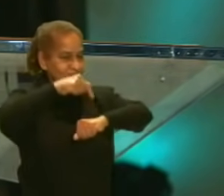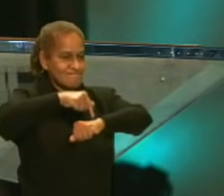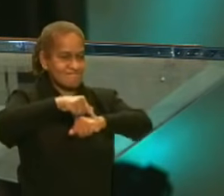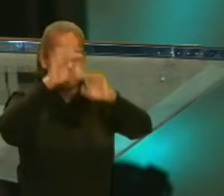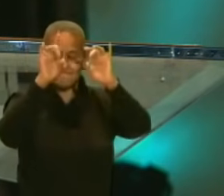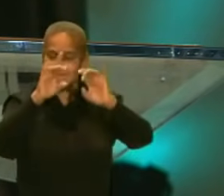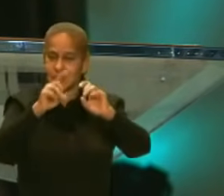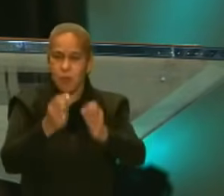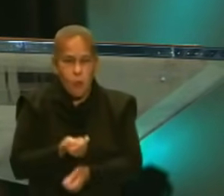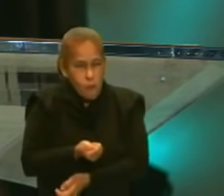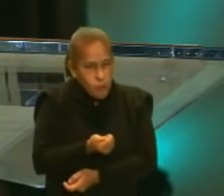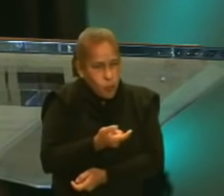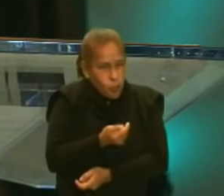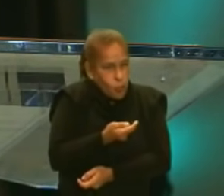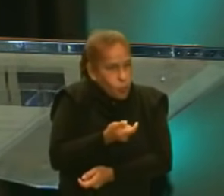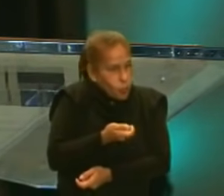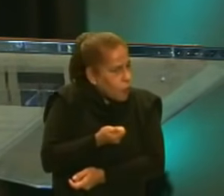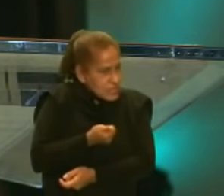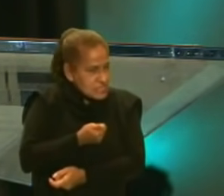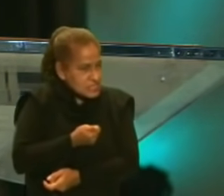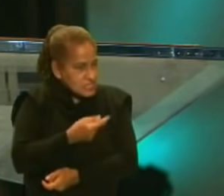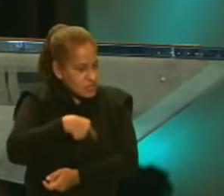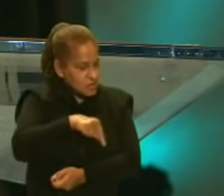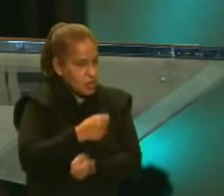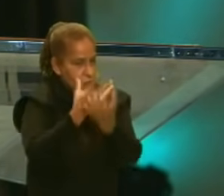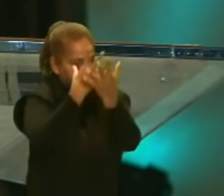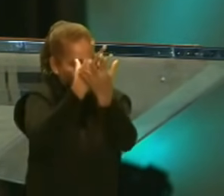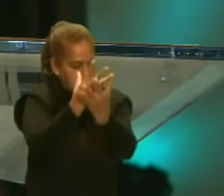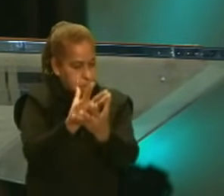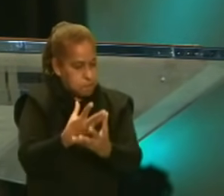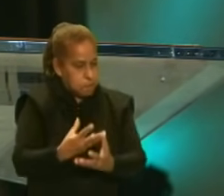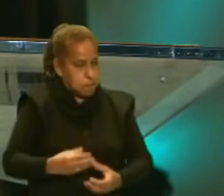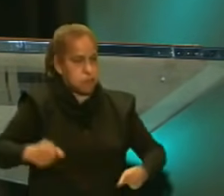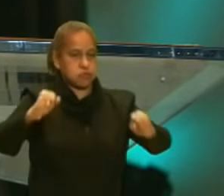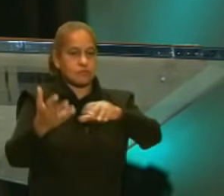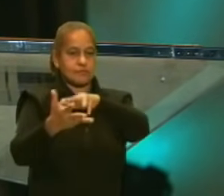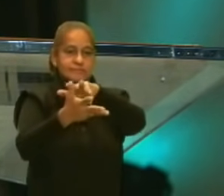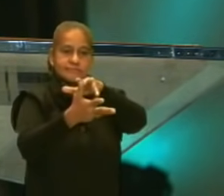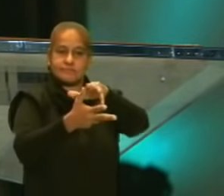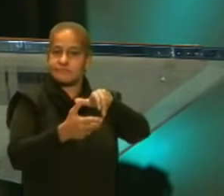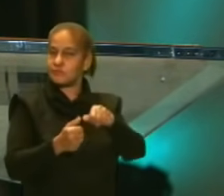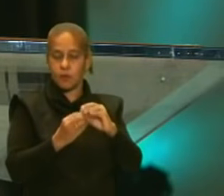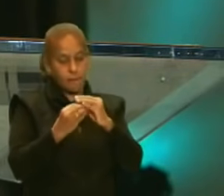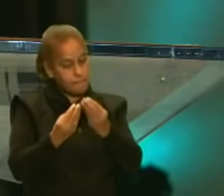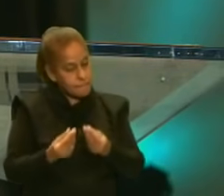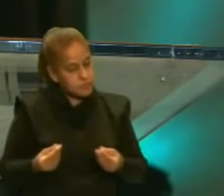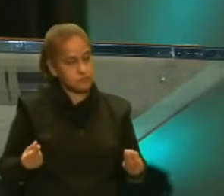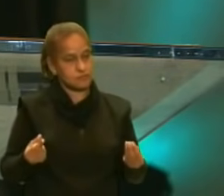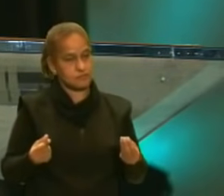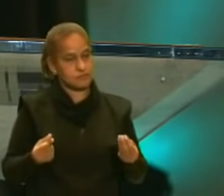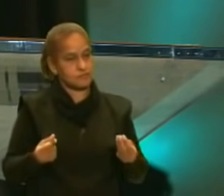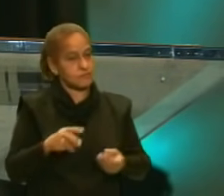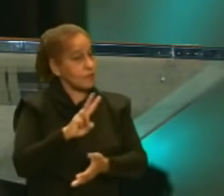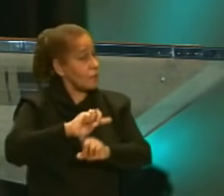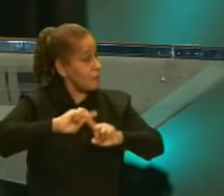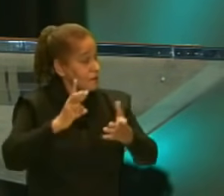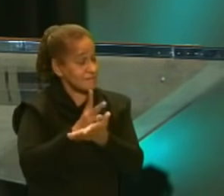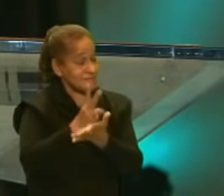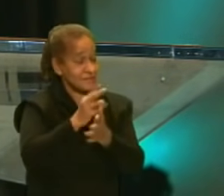vai quase que desaparecer da terra. É essa a ideia. Sempre vai ter um testemunho na